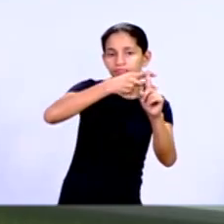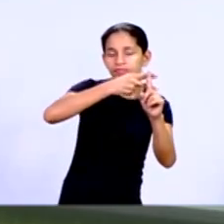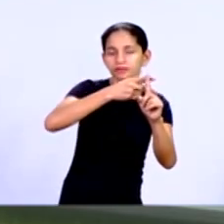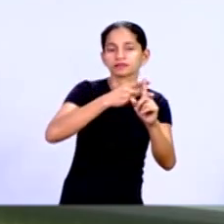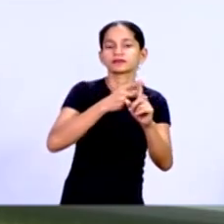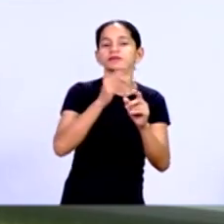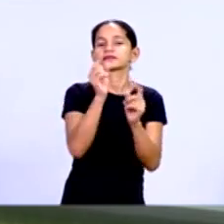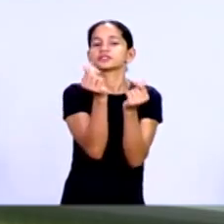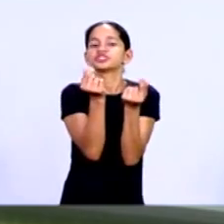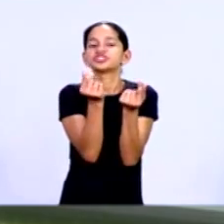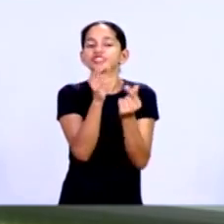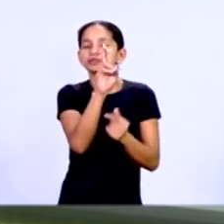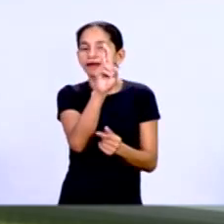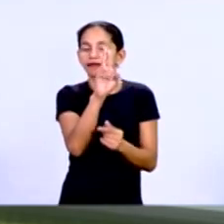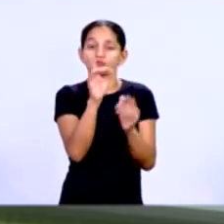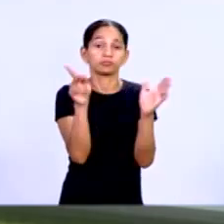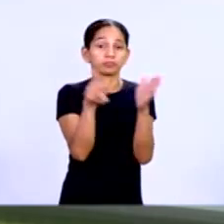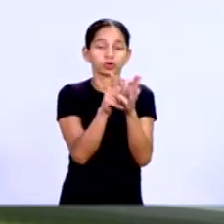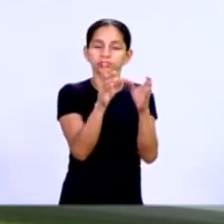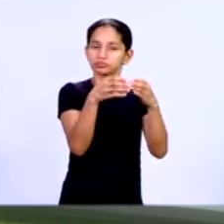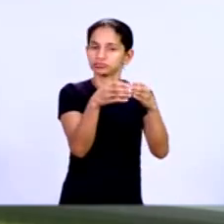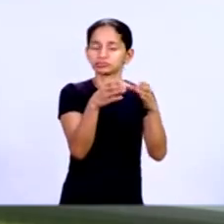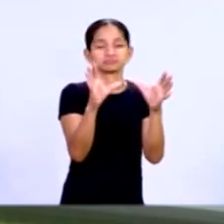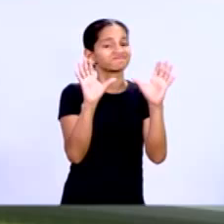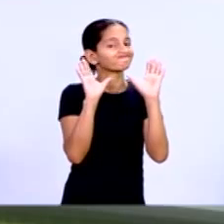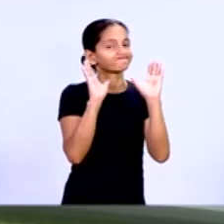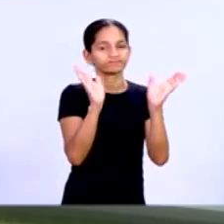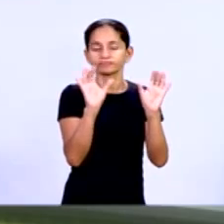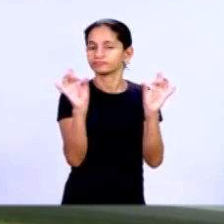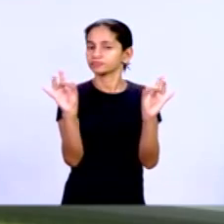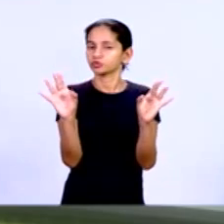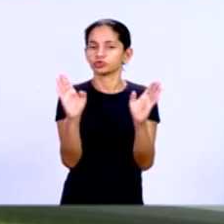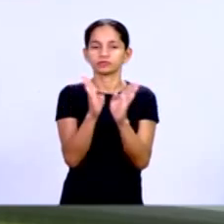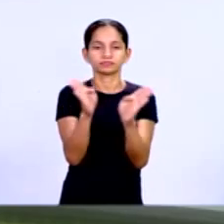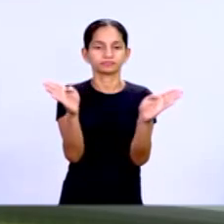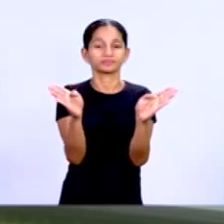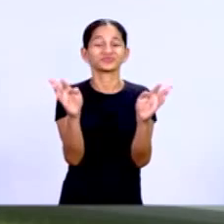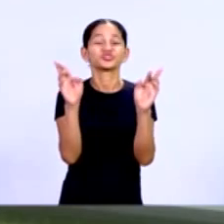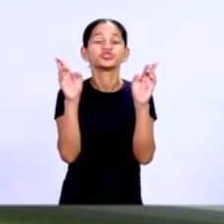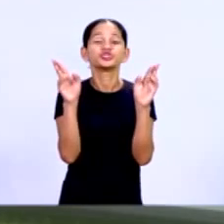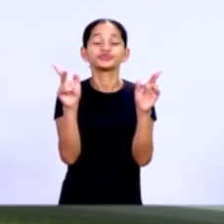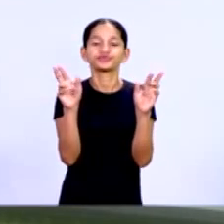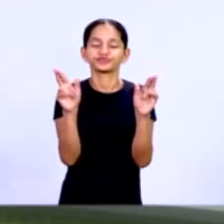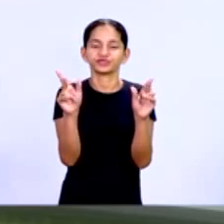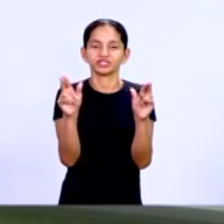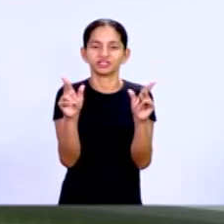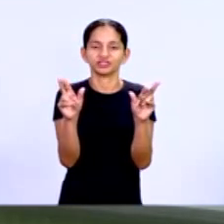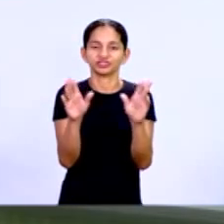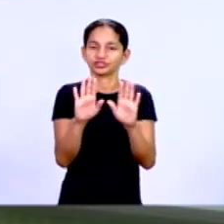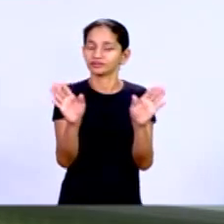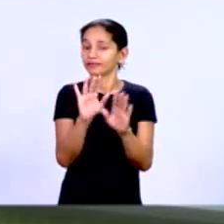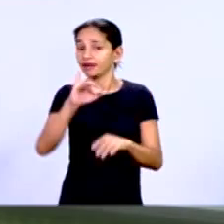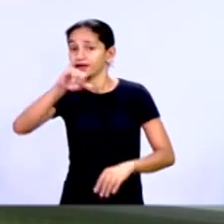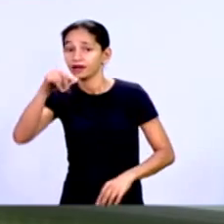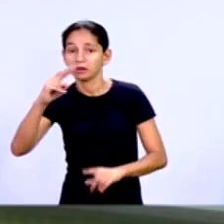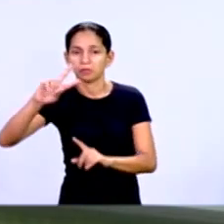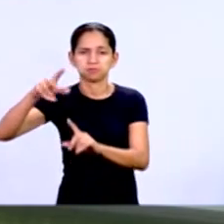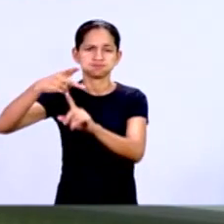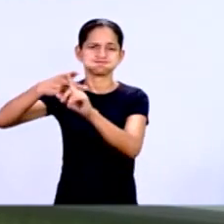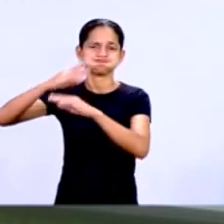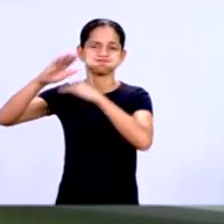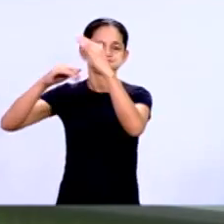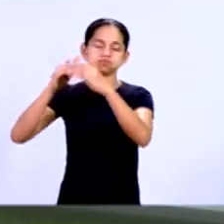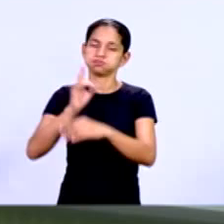algo que está agregado aos valores que são cedidos ou emprestados para que o tomador ele dê